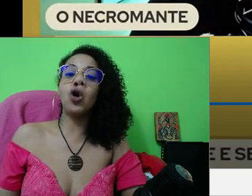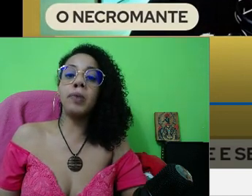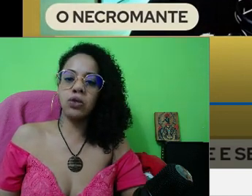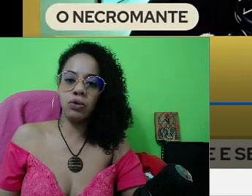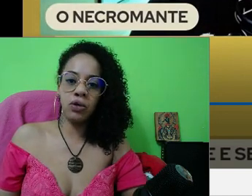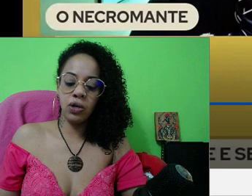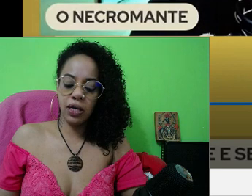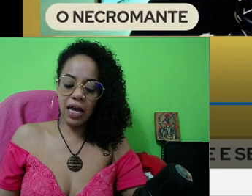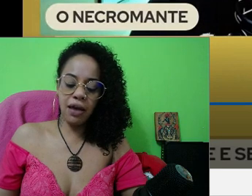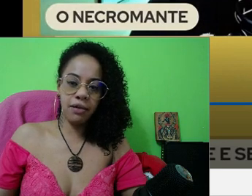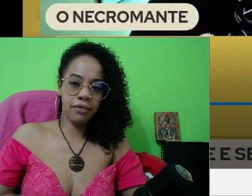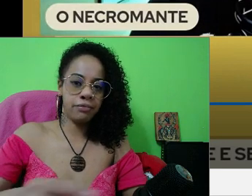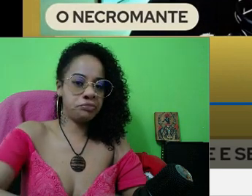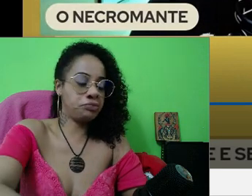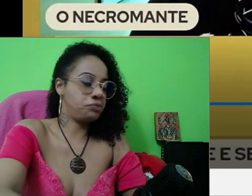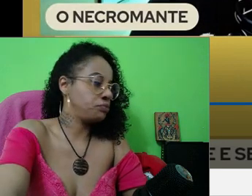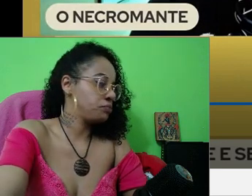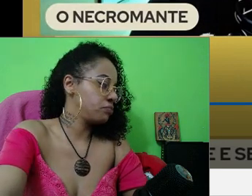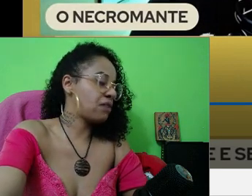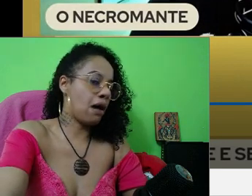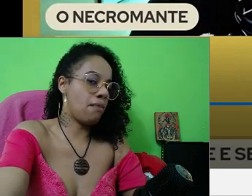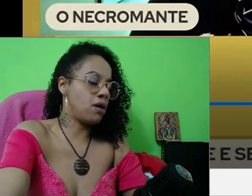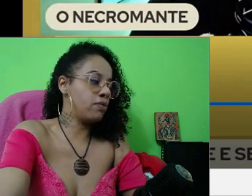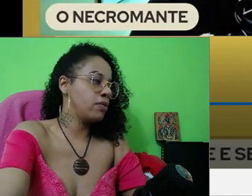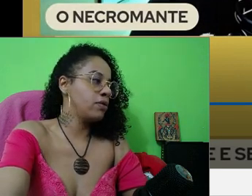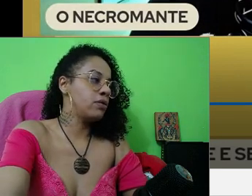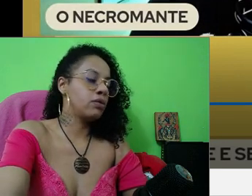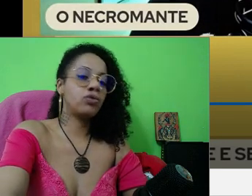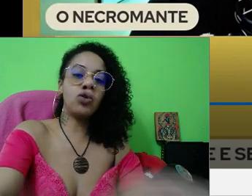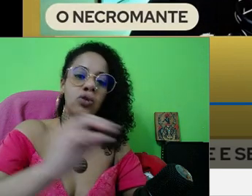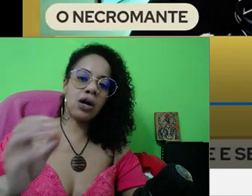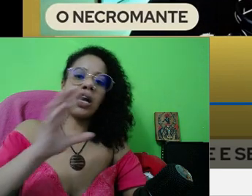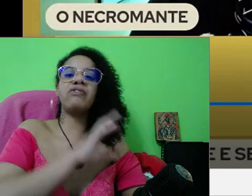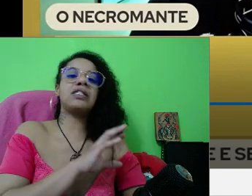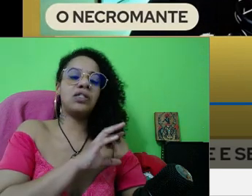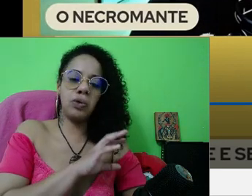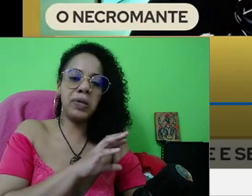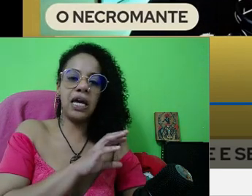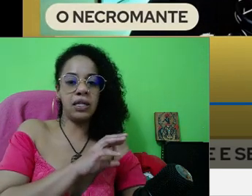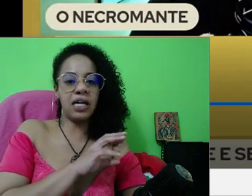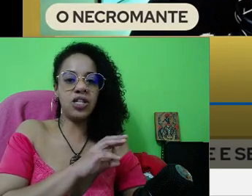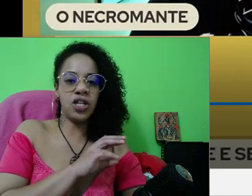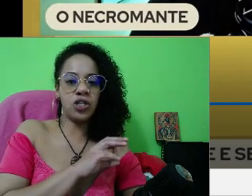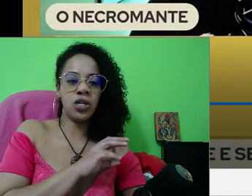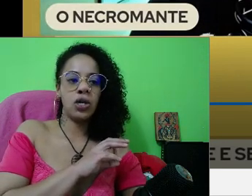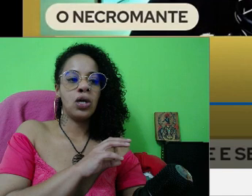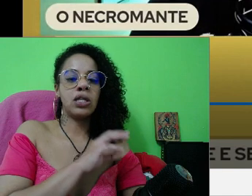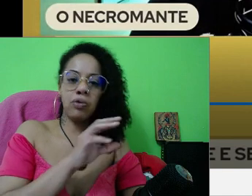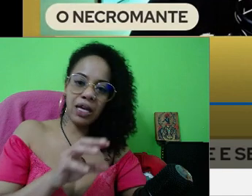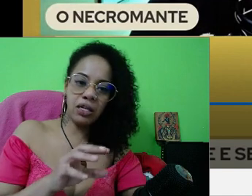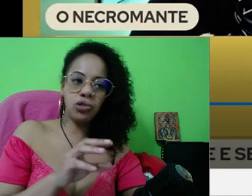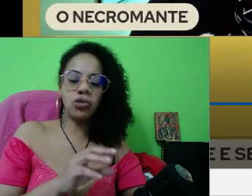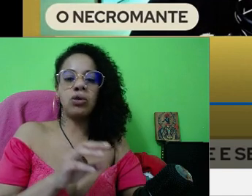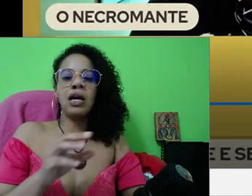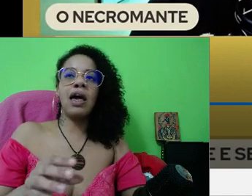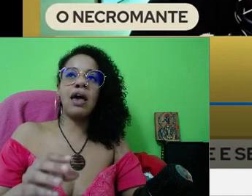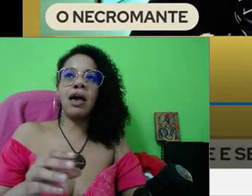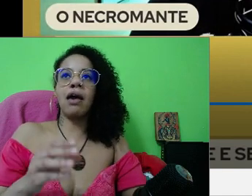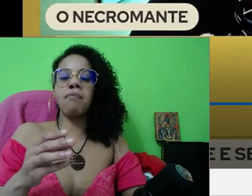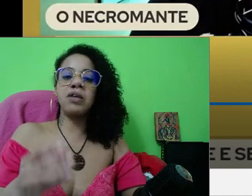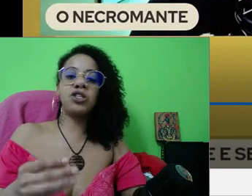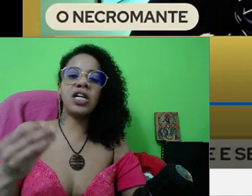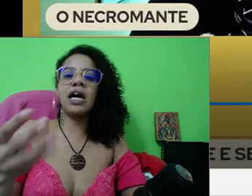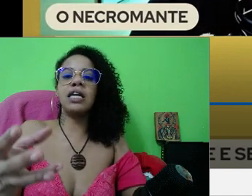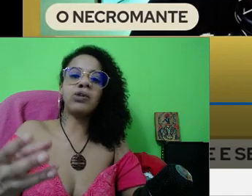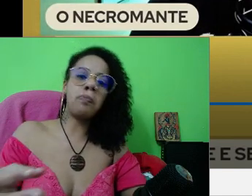incomodômetro né tá bom tudo agora vai ser sobre ele tá gente então é isso